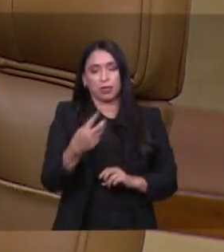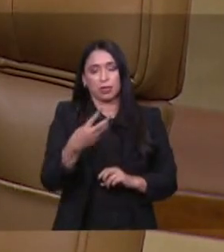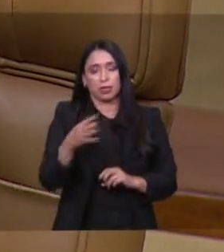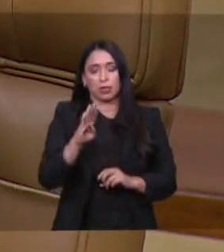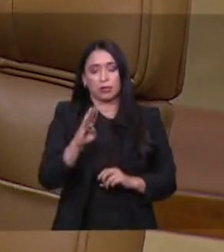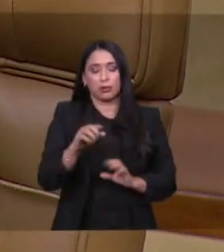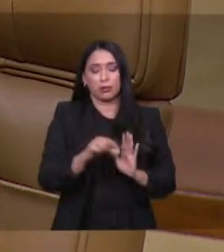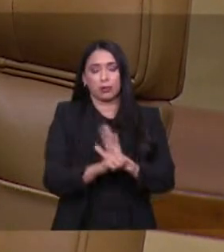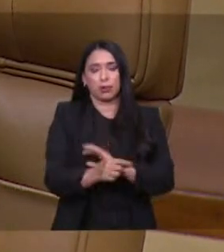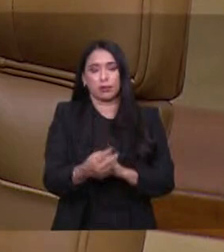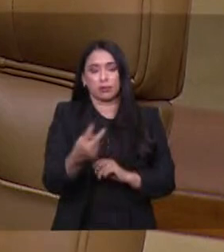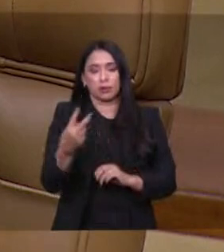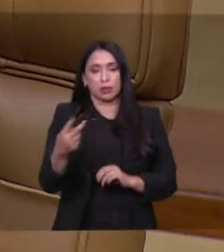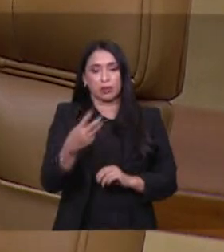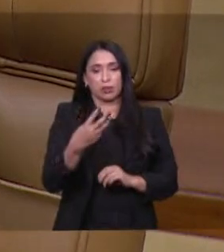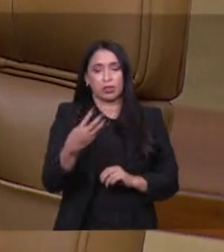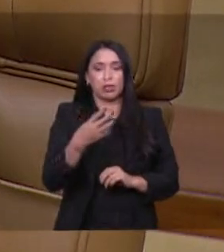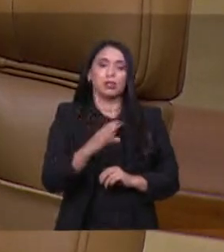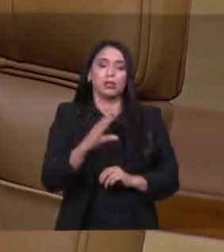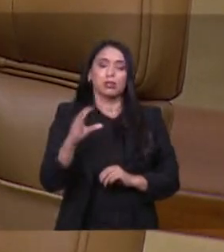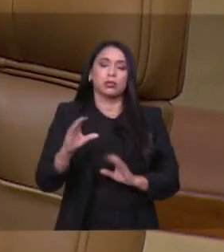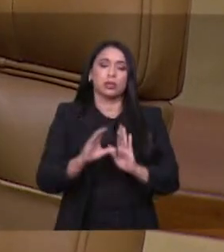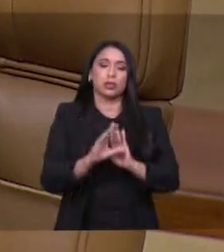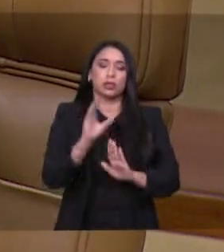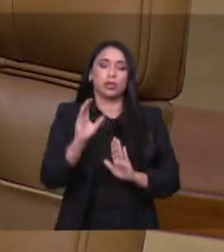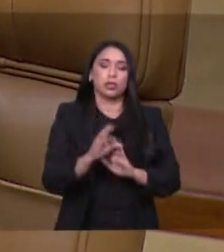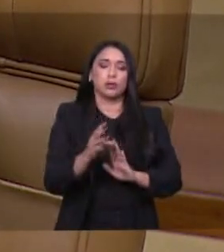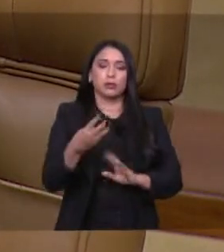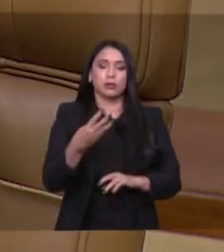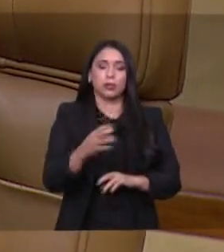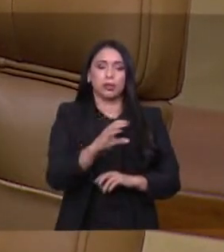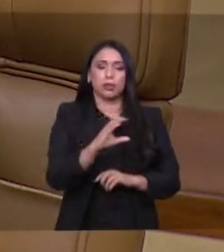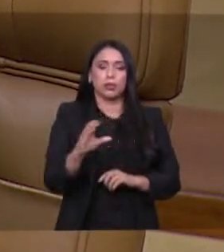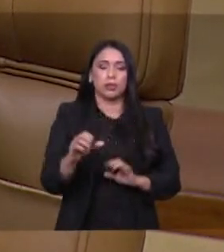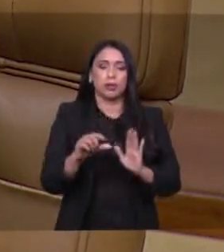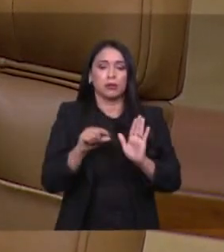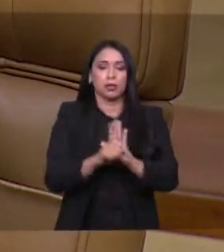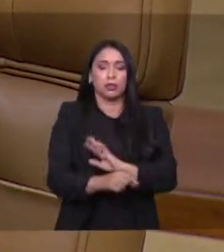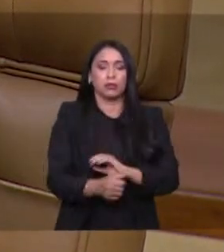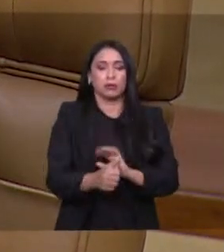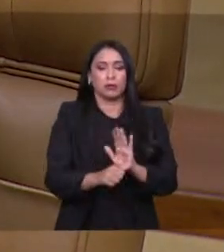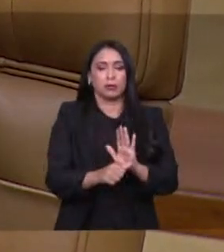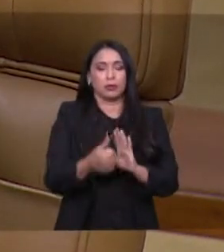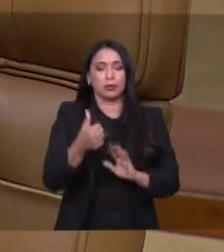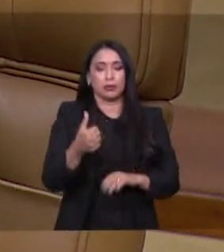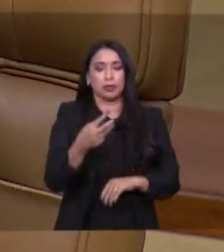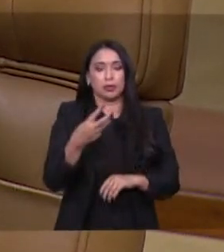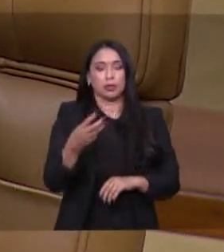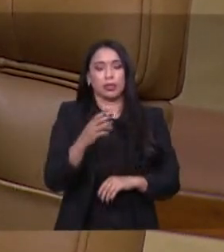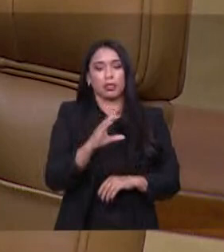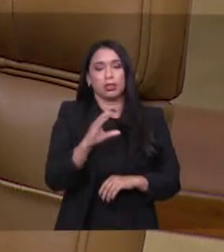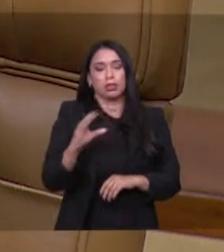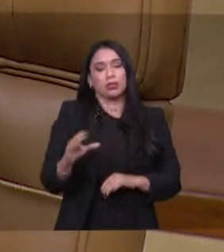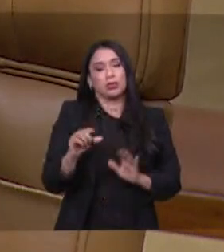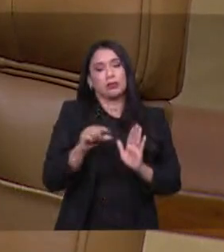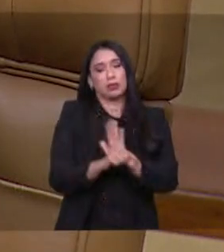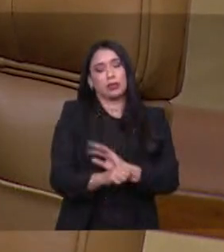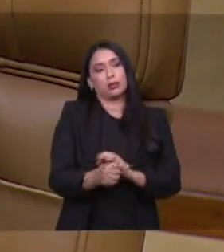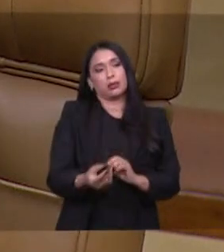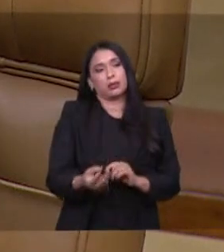2º, 3C, caput, 3C, parágrafo 1º, 3C, parágrafo